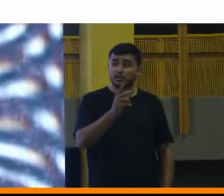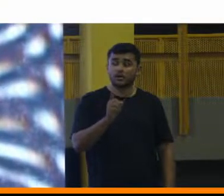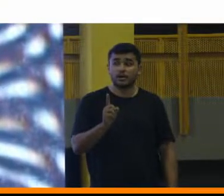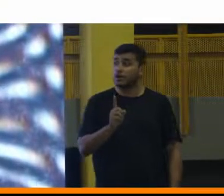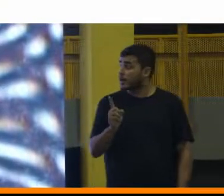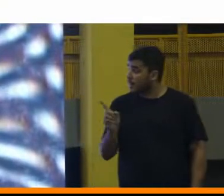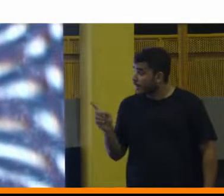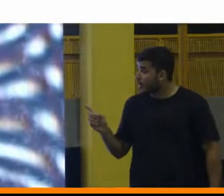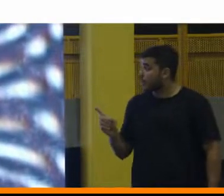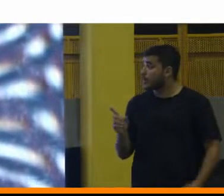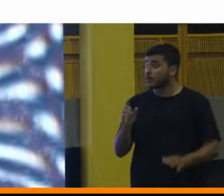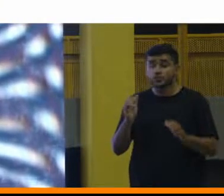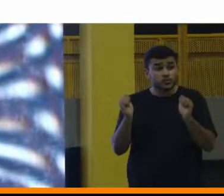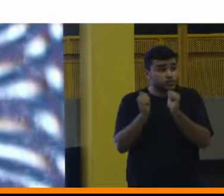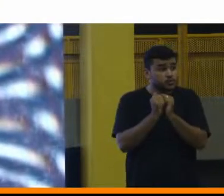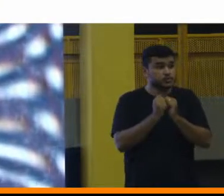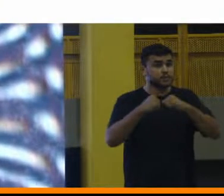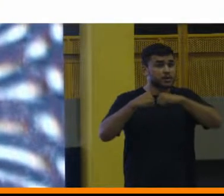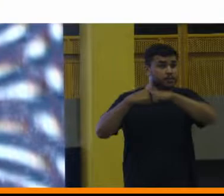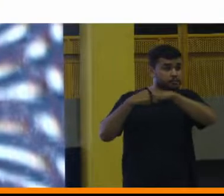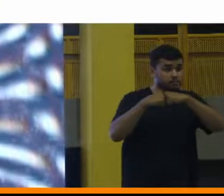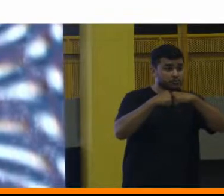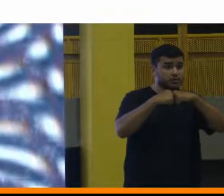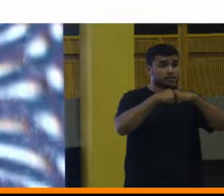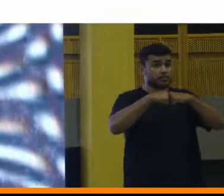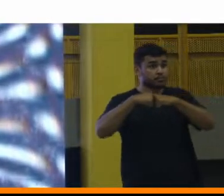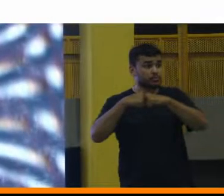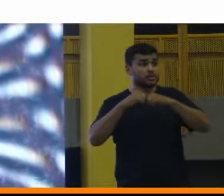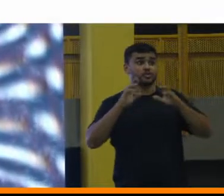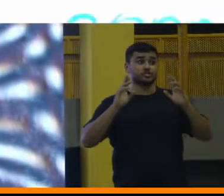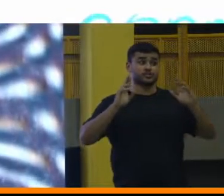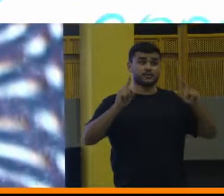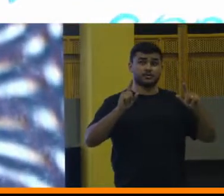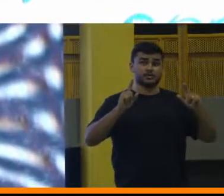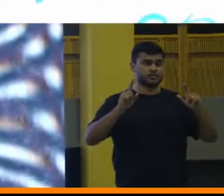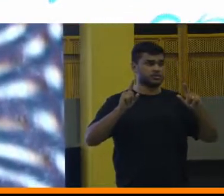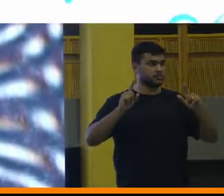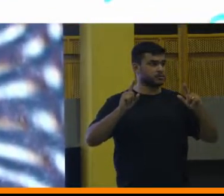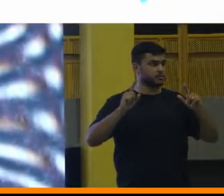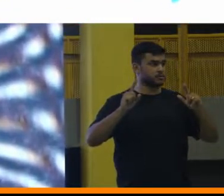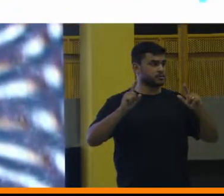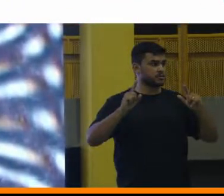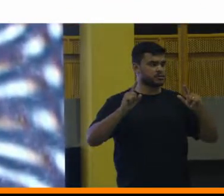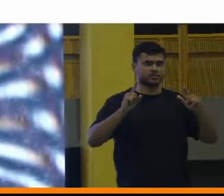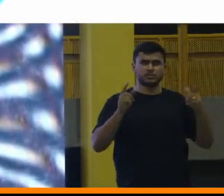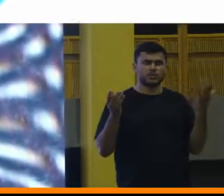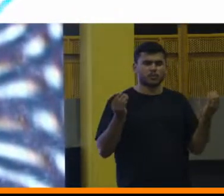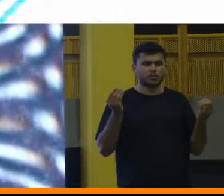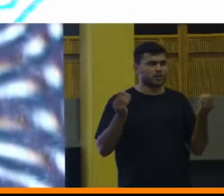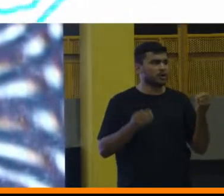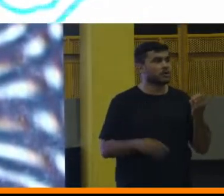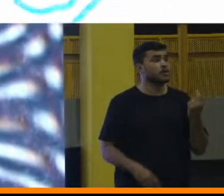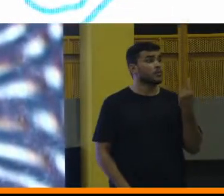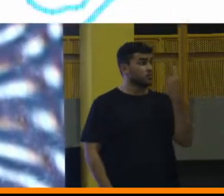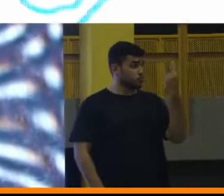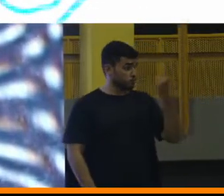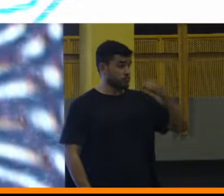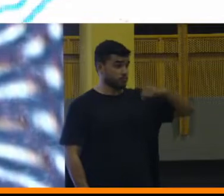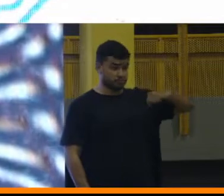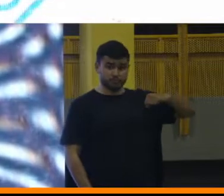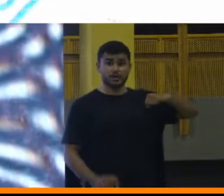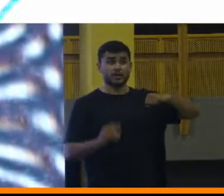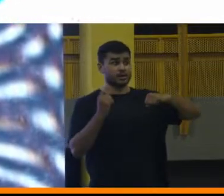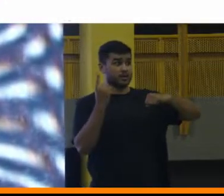vão atuar em corpos diferentes. Porque você vai sempre ter uma interação